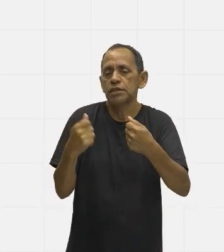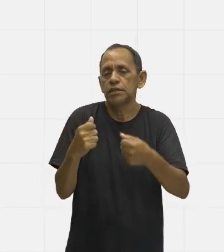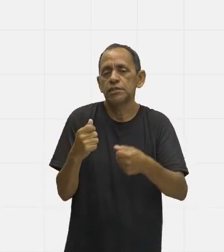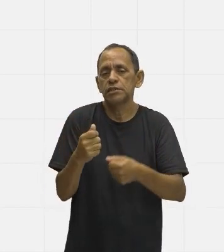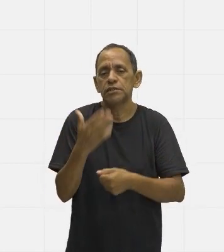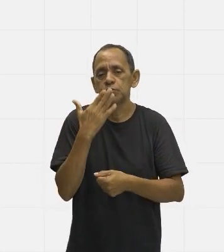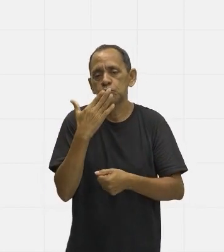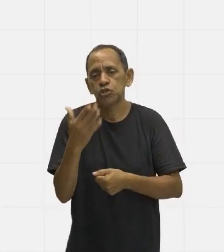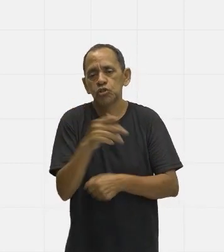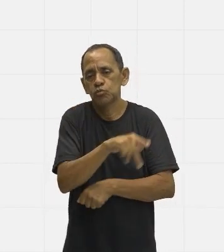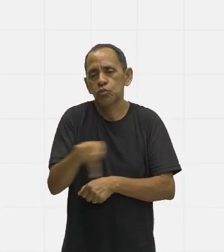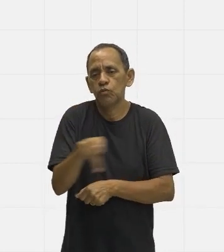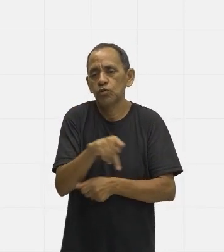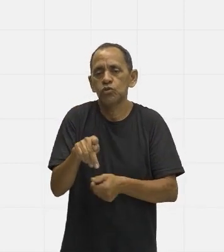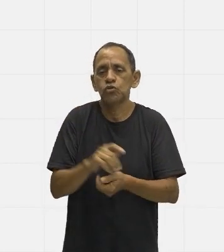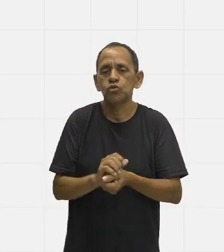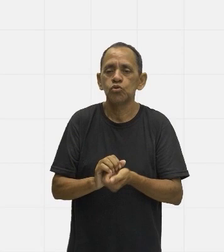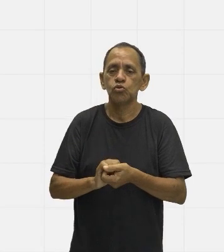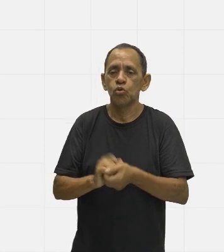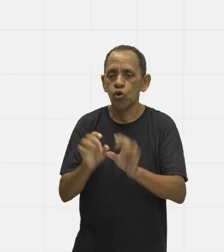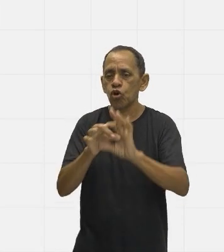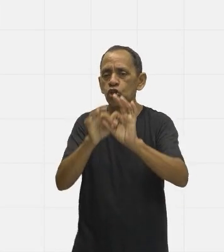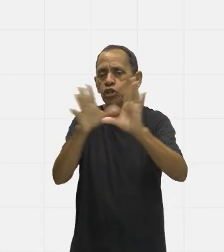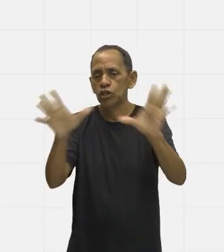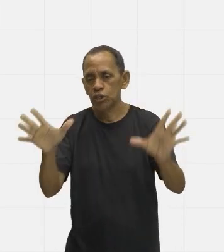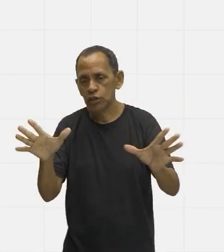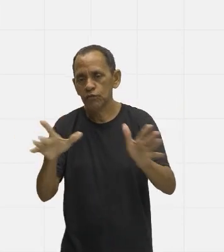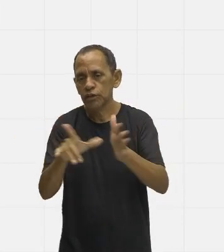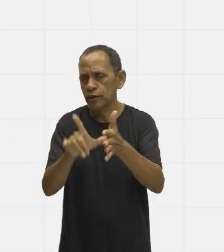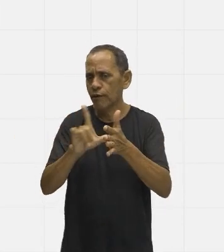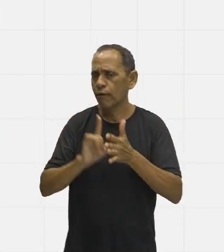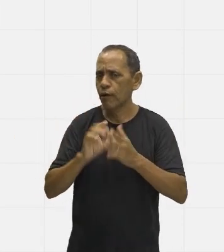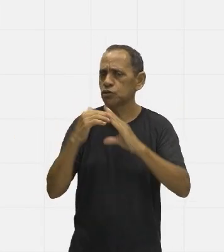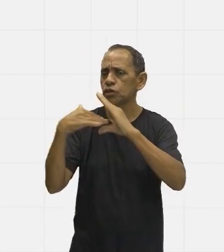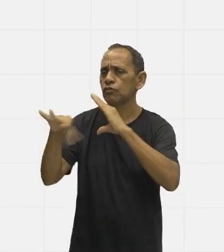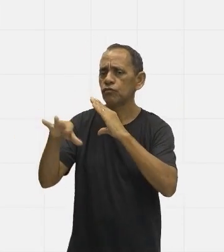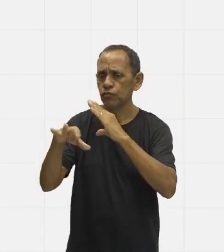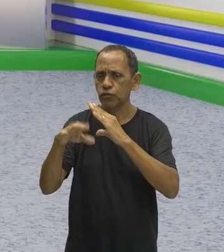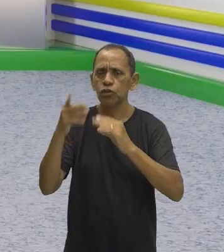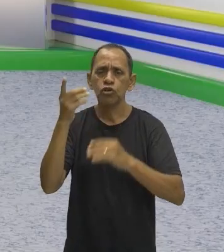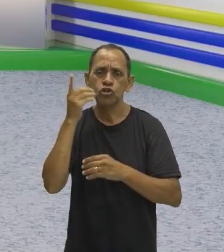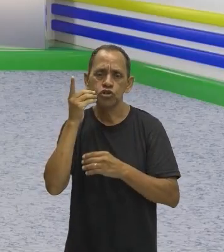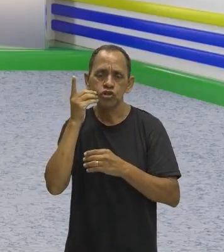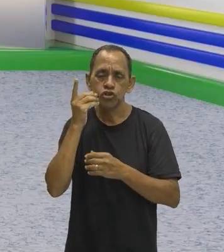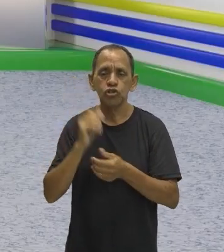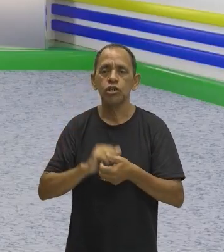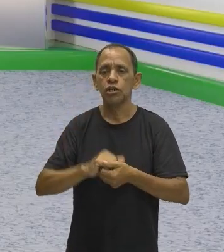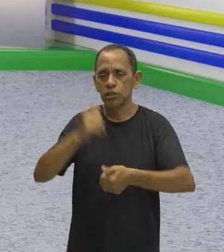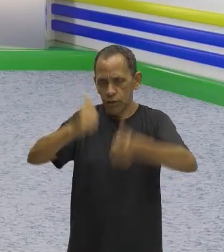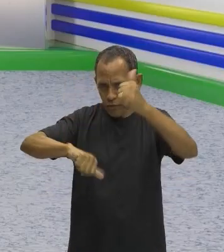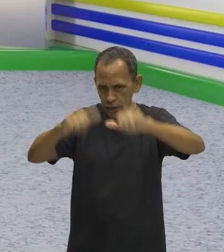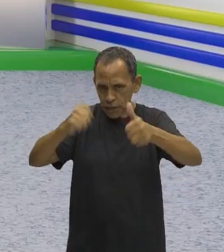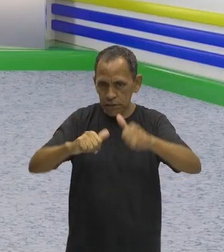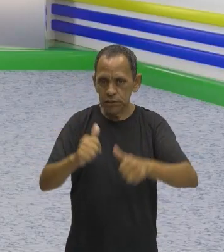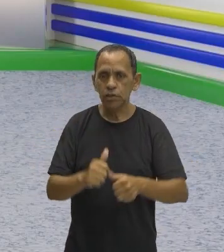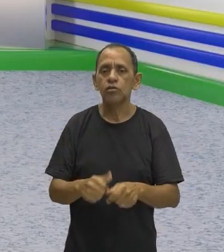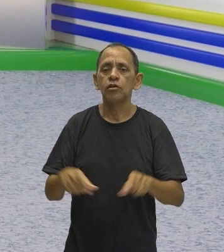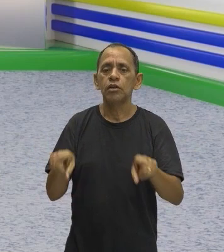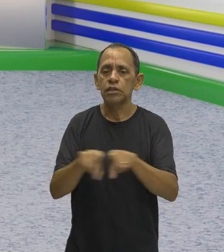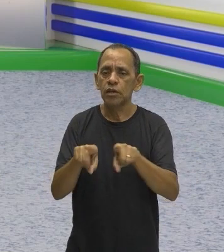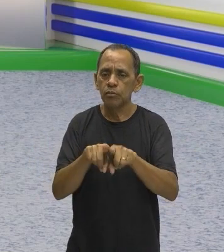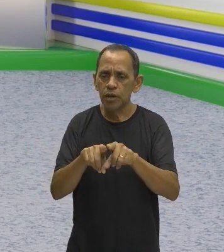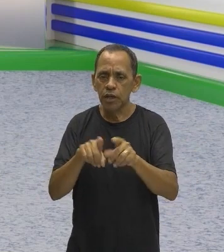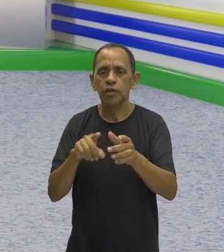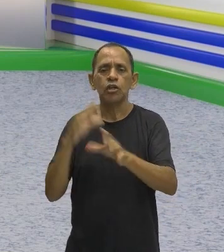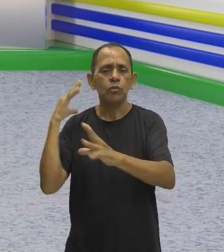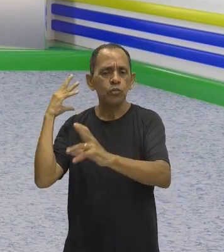disponibilizar essa avaliação antes do dia da avaliação, não é? Até porque a gente tem aula de revisão, né? Exatamente. Ainda que o aluno precisa ali